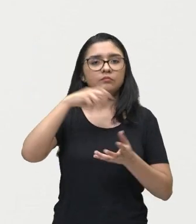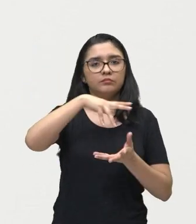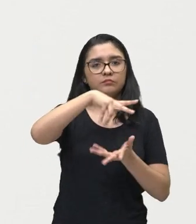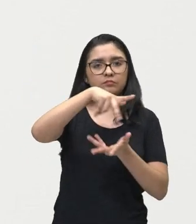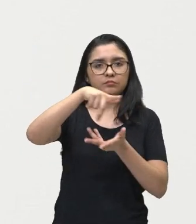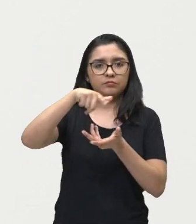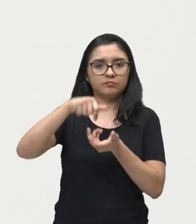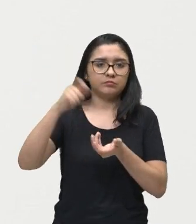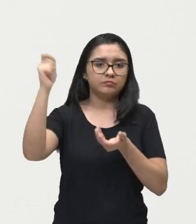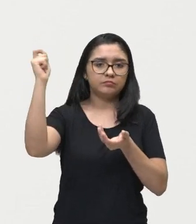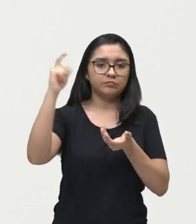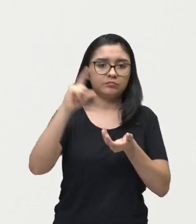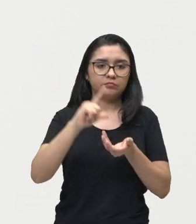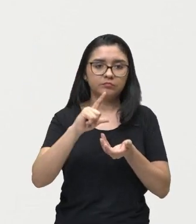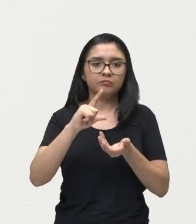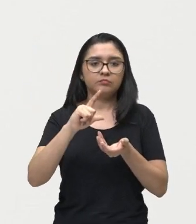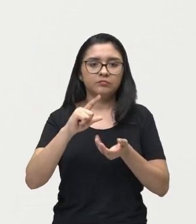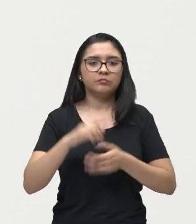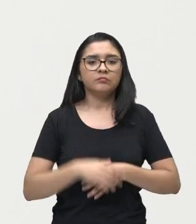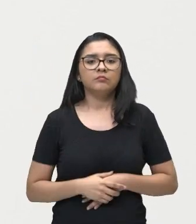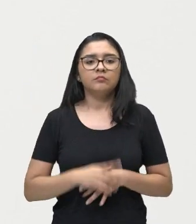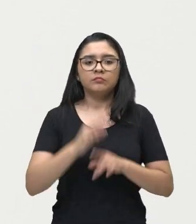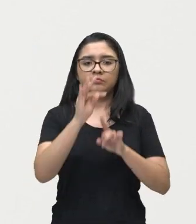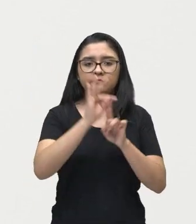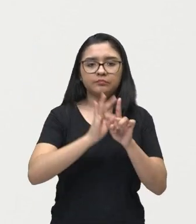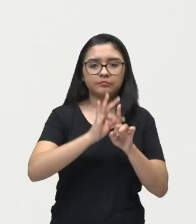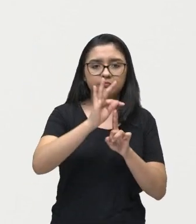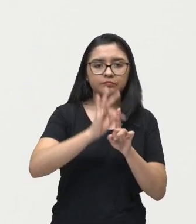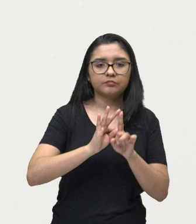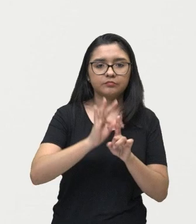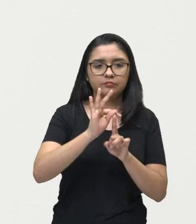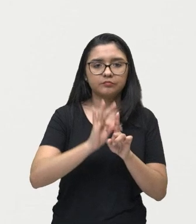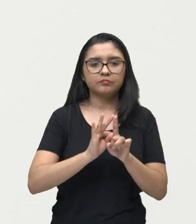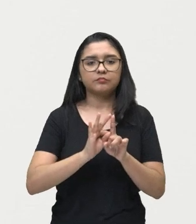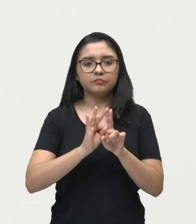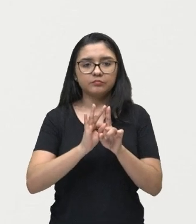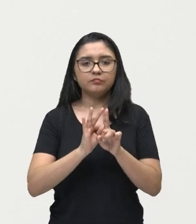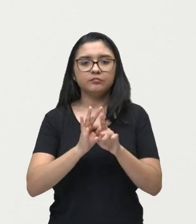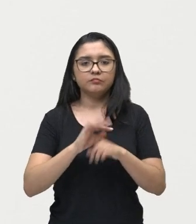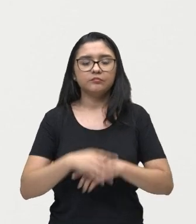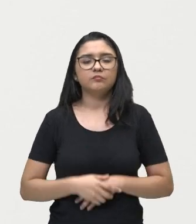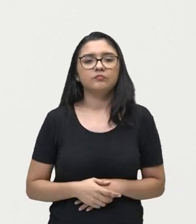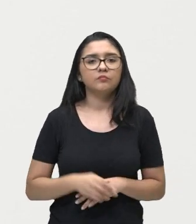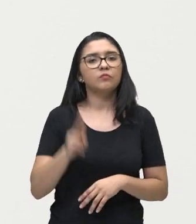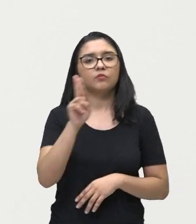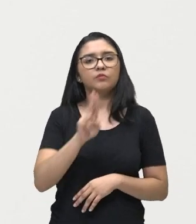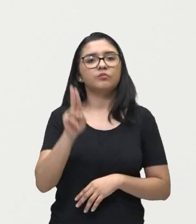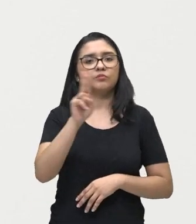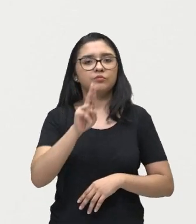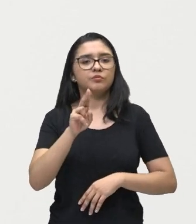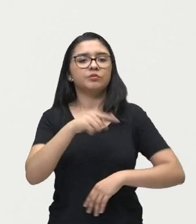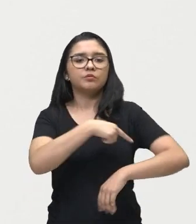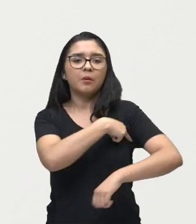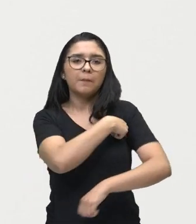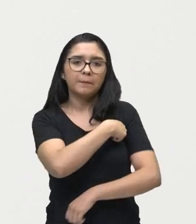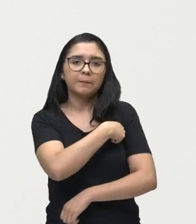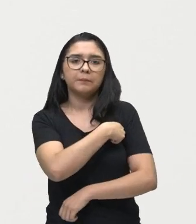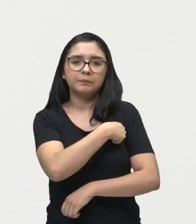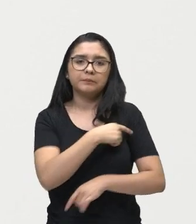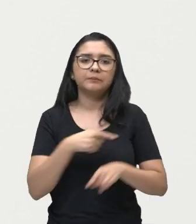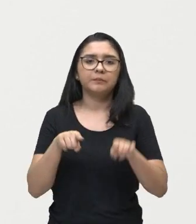a leitura de temperatura, como nós temos aí, feita por termômetros